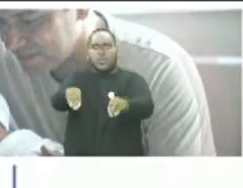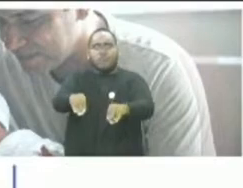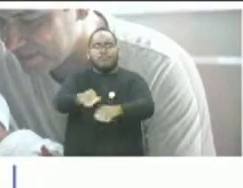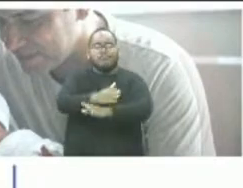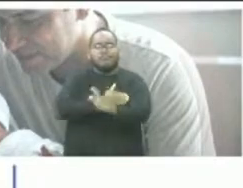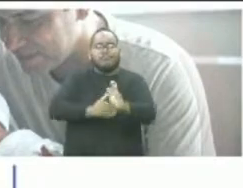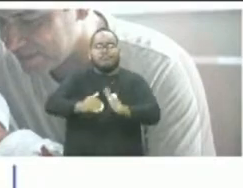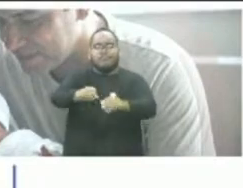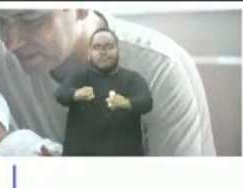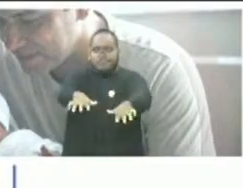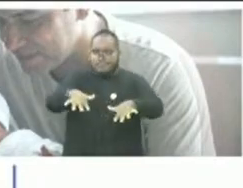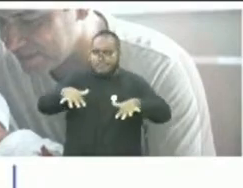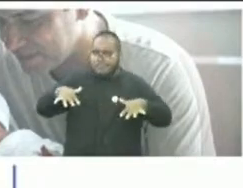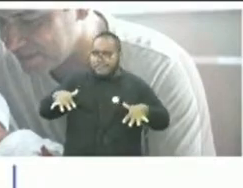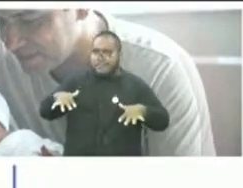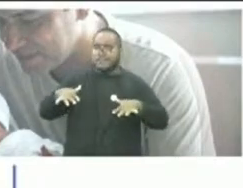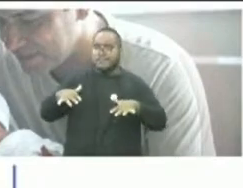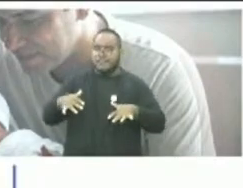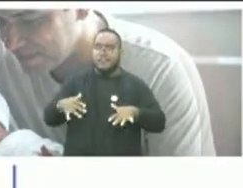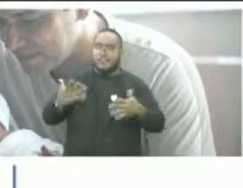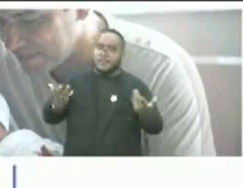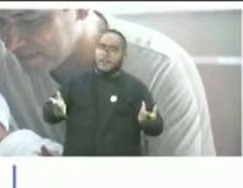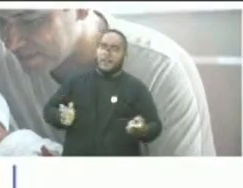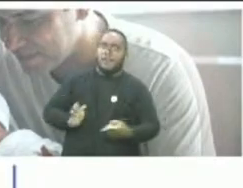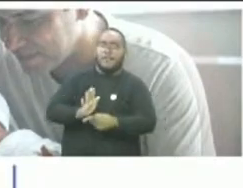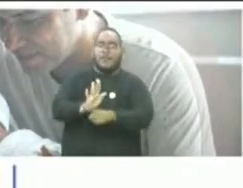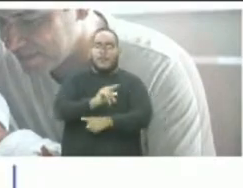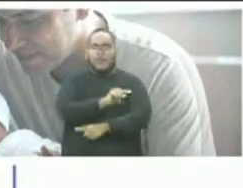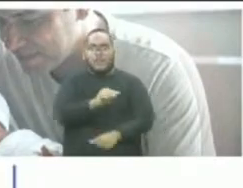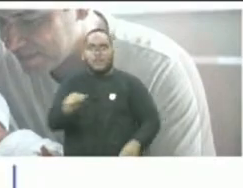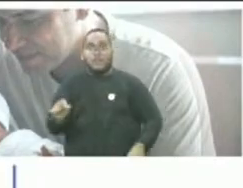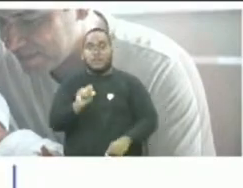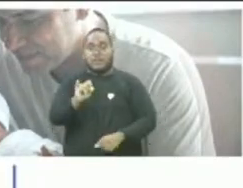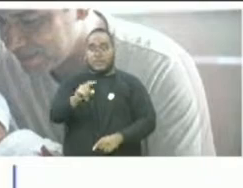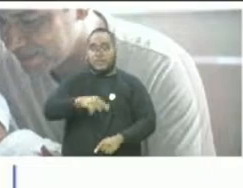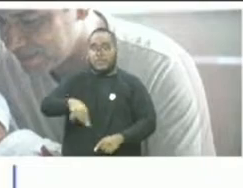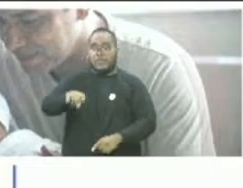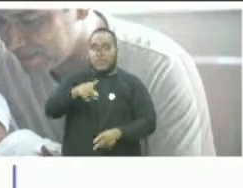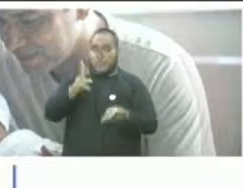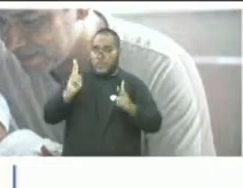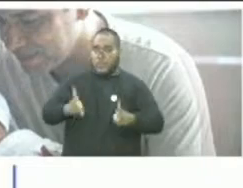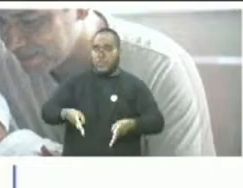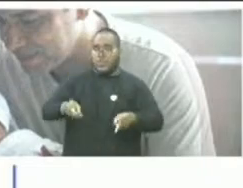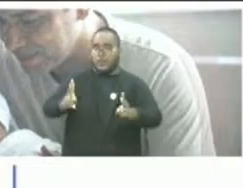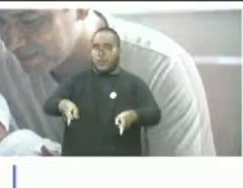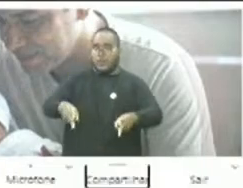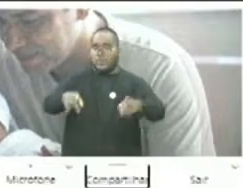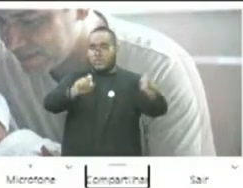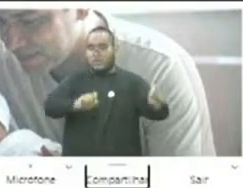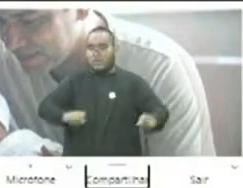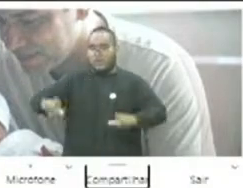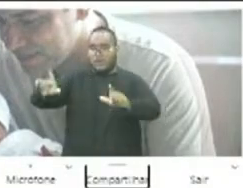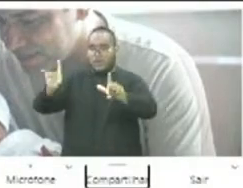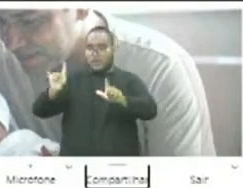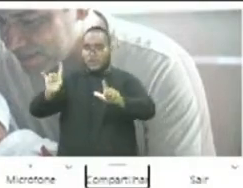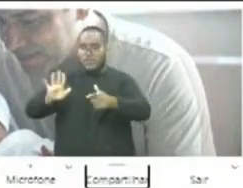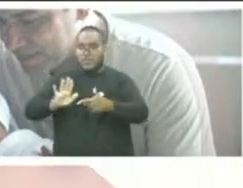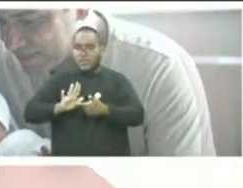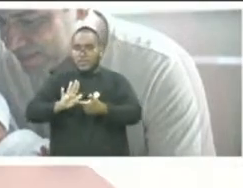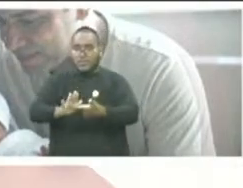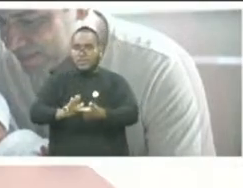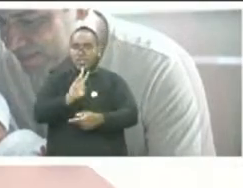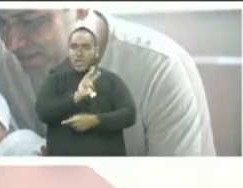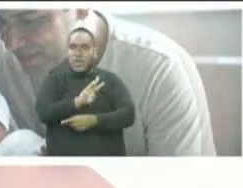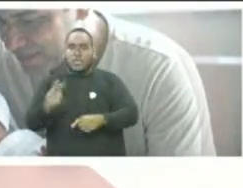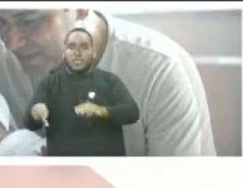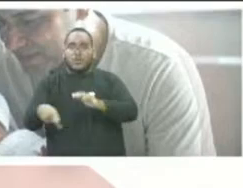vocês. Então, se vocês puderem manter os slides, só para mostrar o nosso site do evento e fazer o